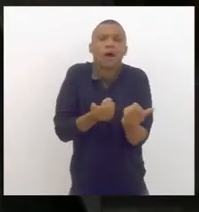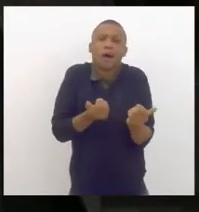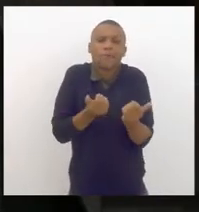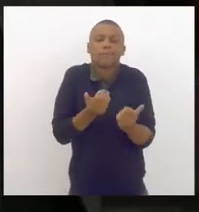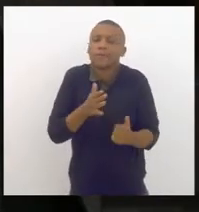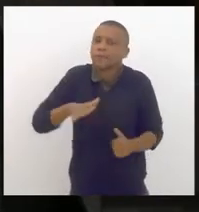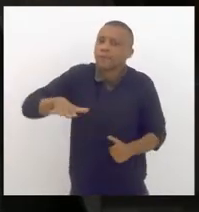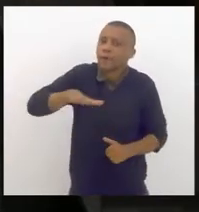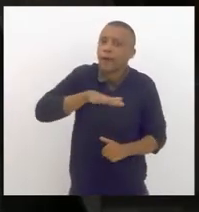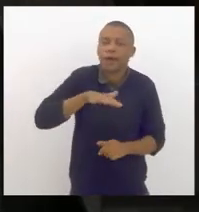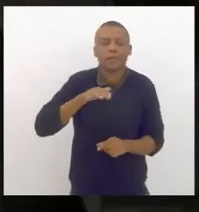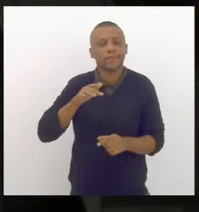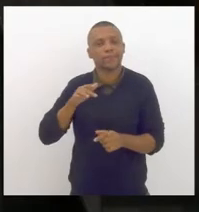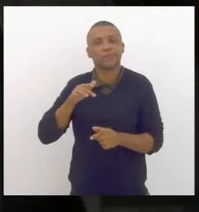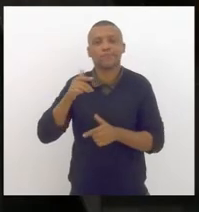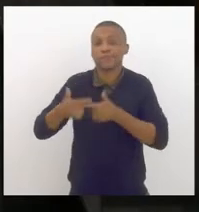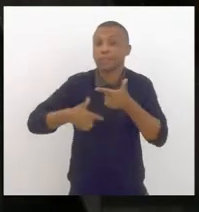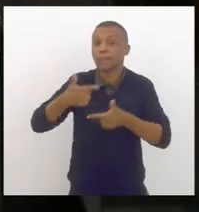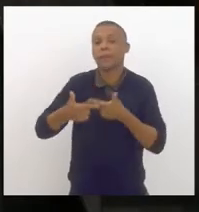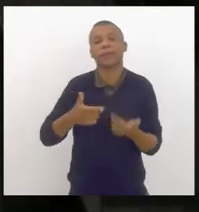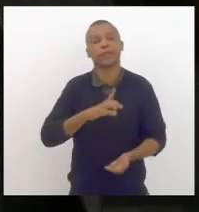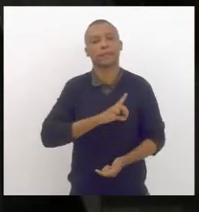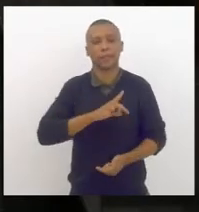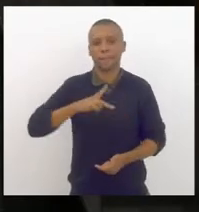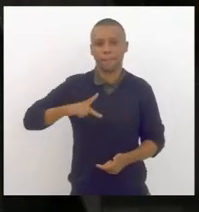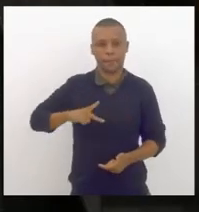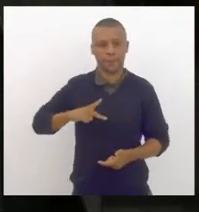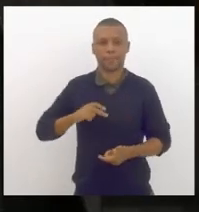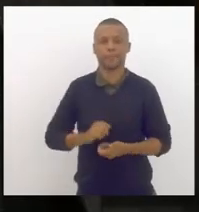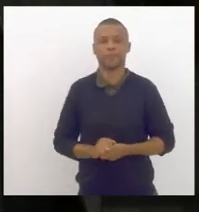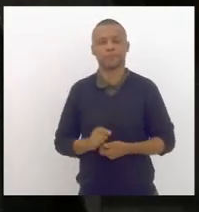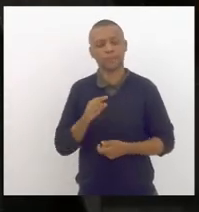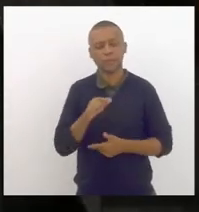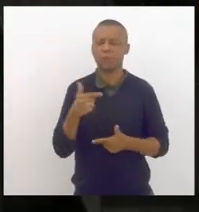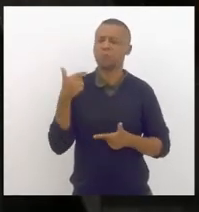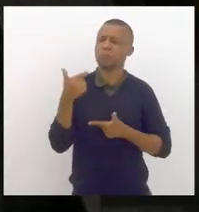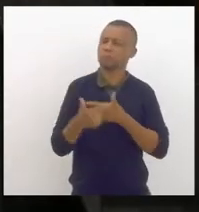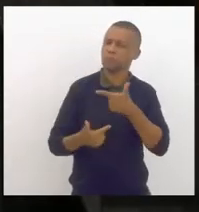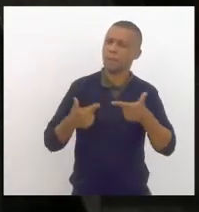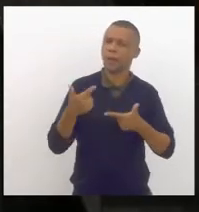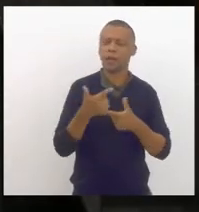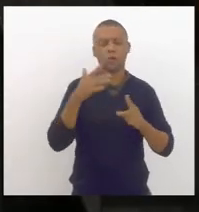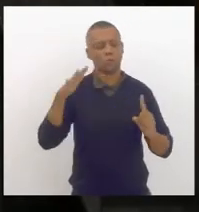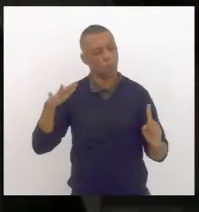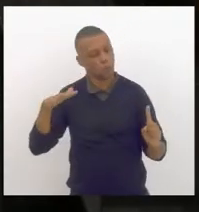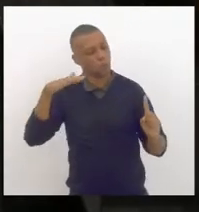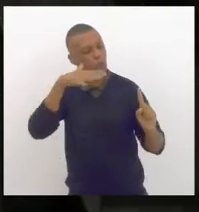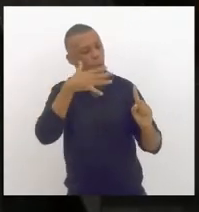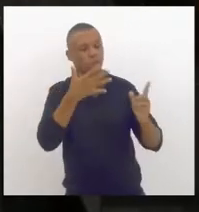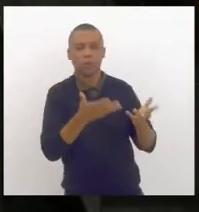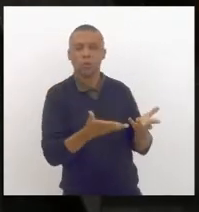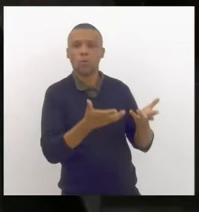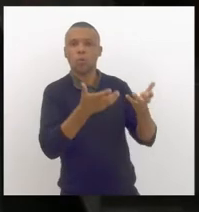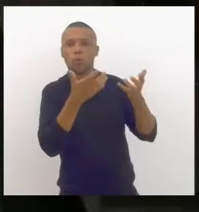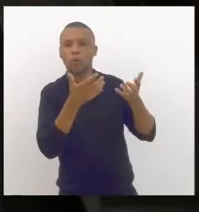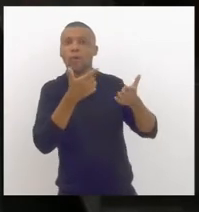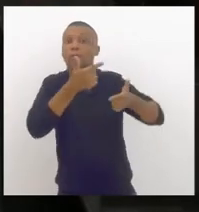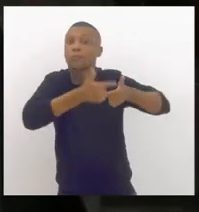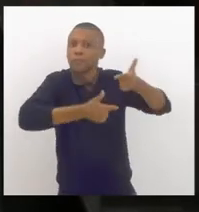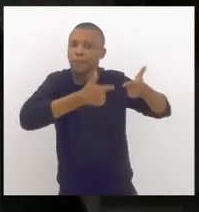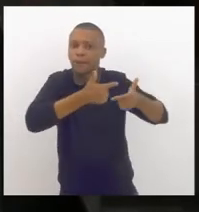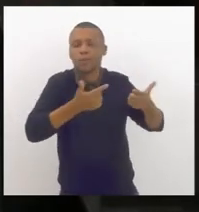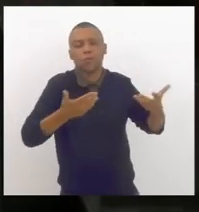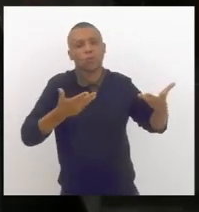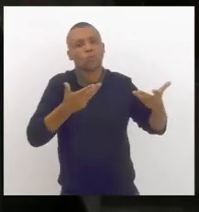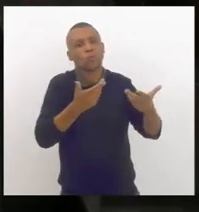para a Defensoria Pública. E lá tem se destacado pela sua atuação sempre